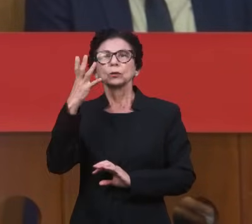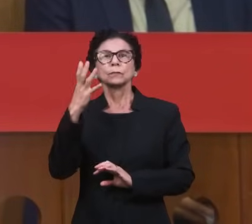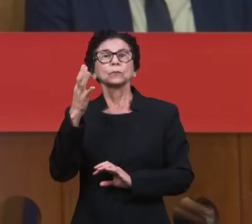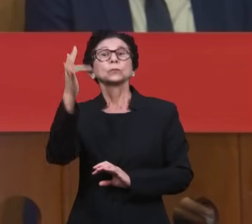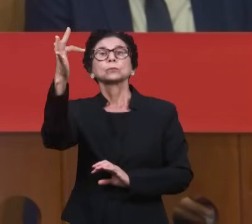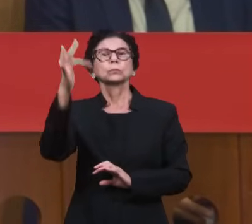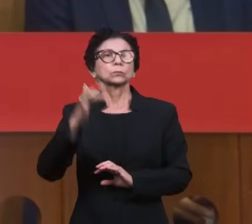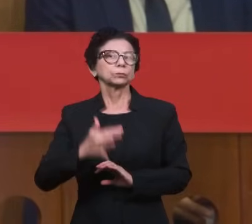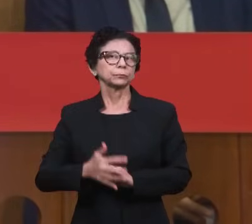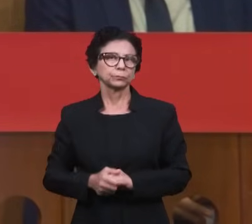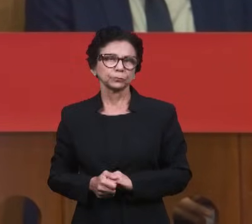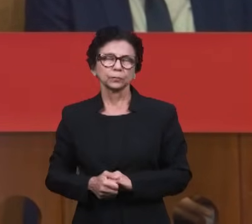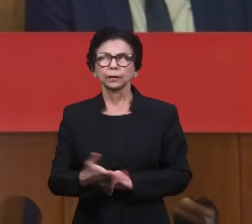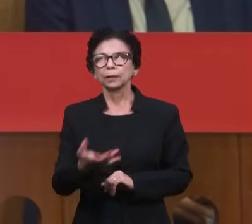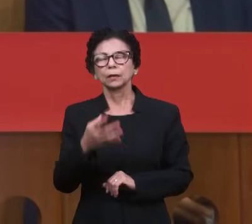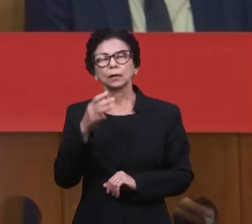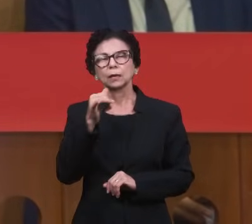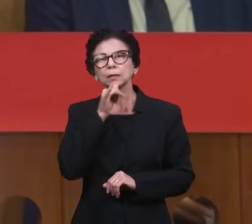pode ter, por exemplo,